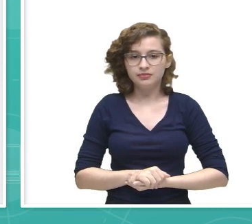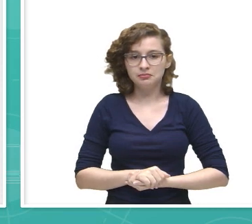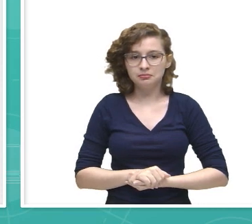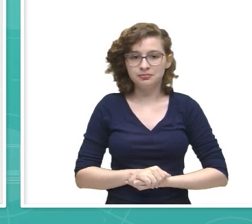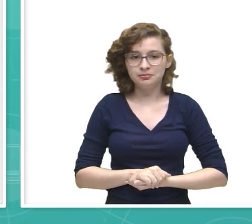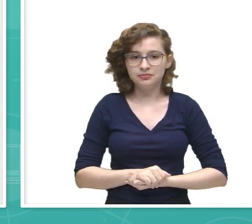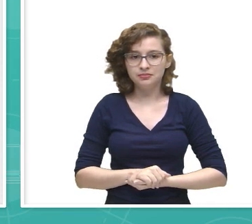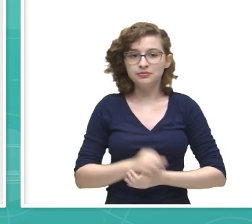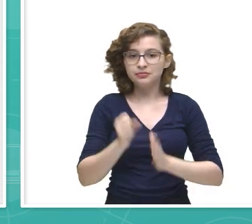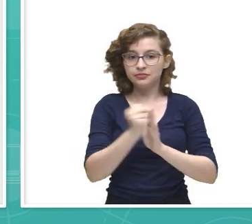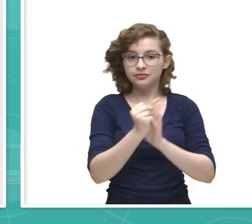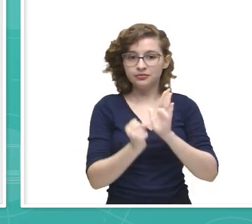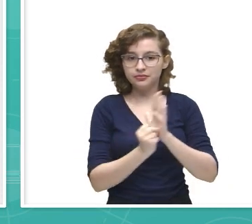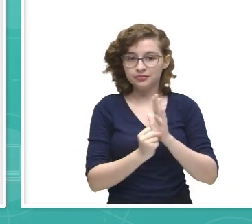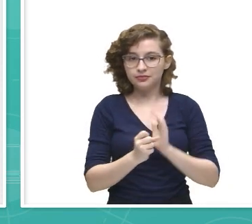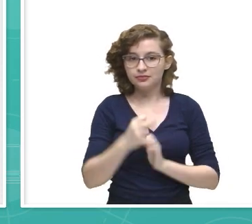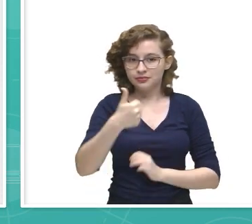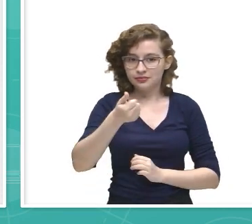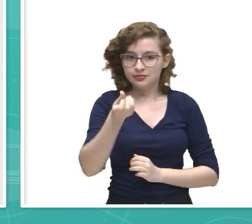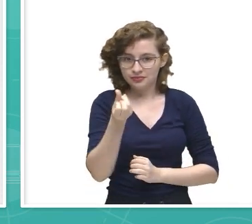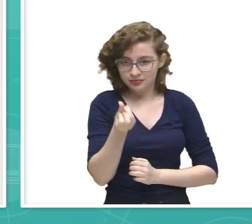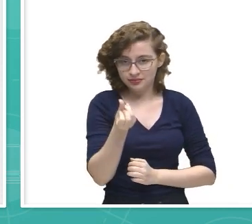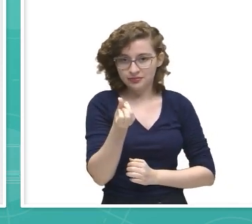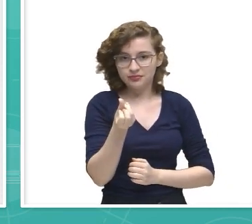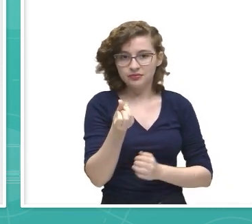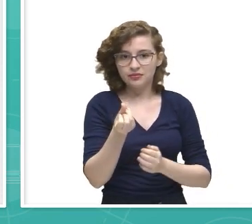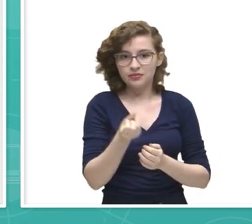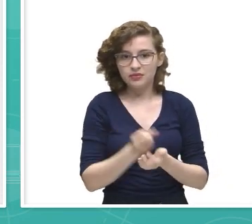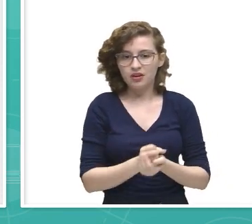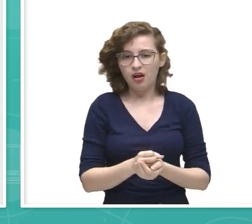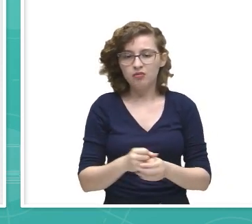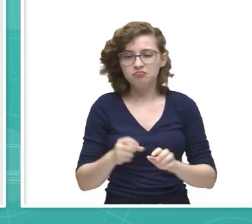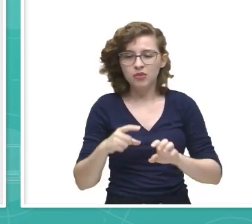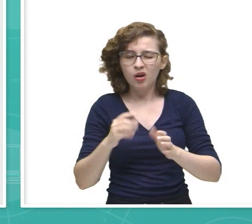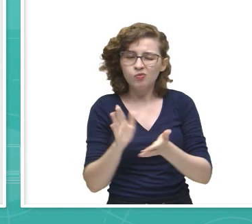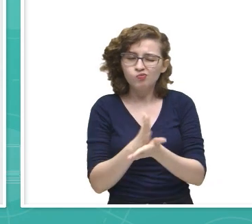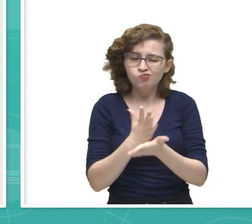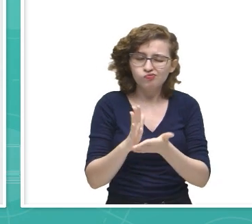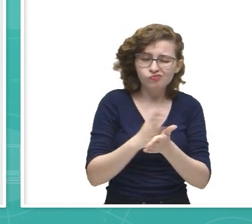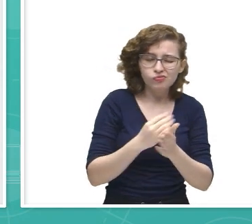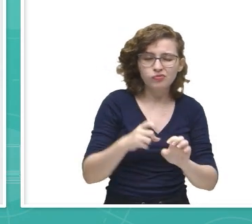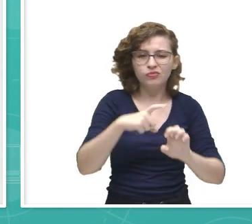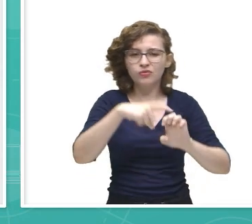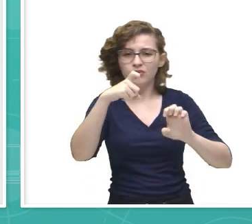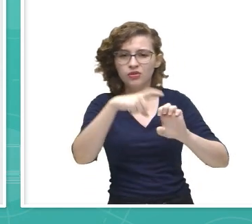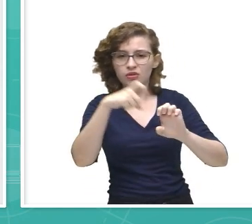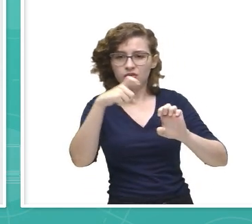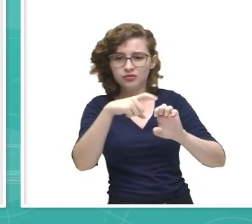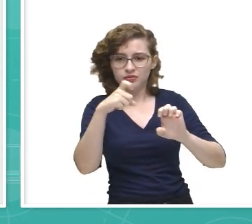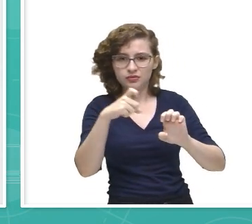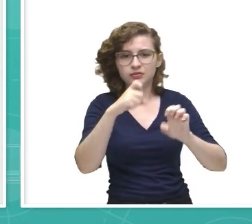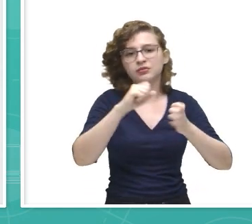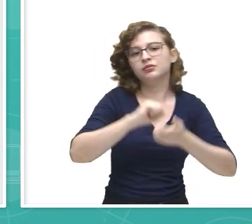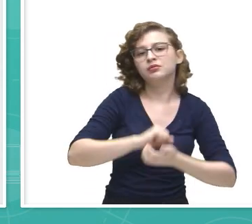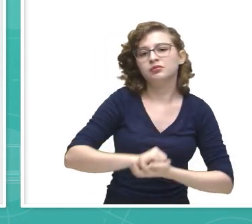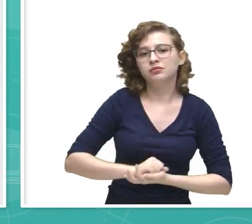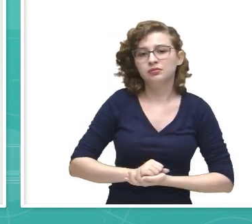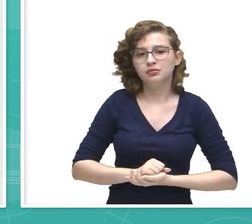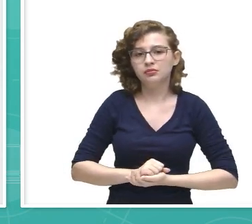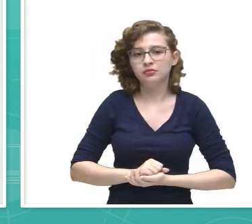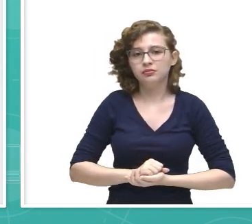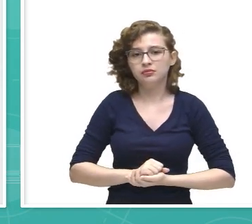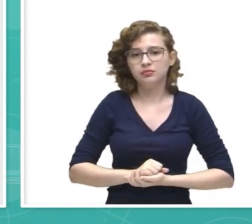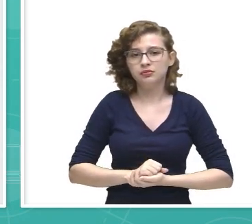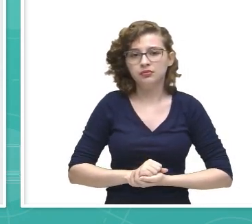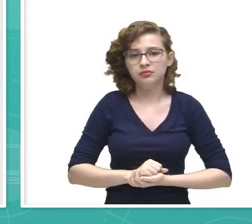No século XVI, poucos empreendimentos foram efetivamente... No século XVI,